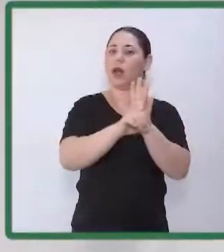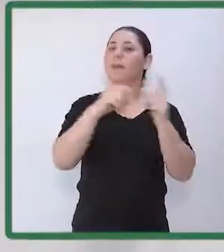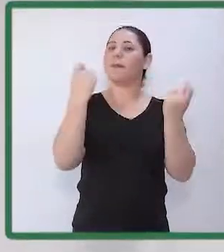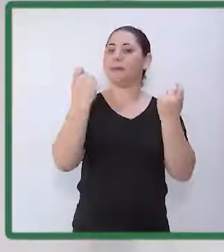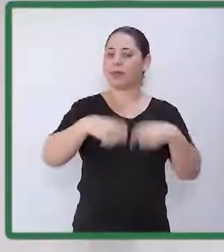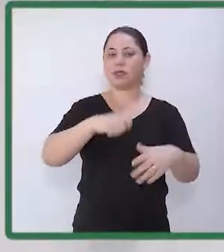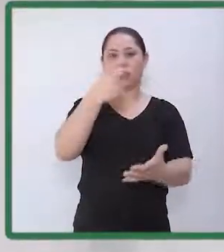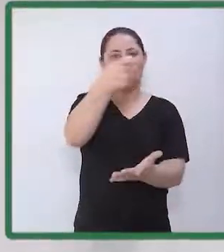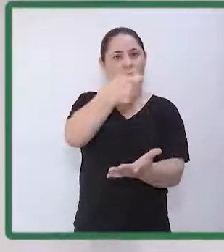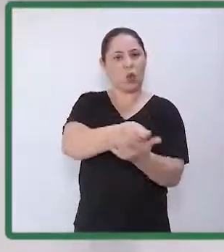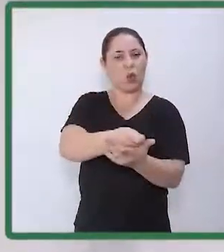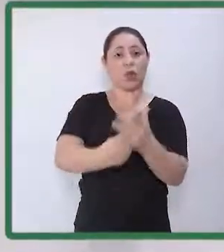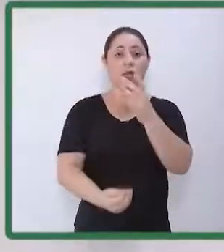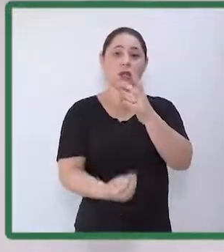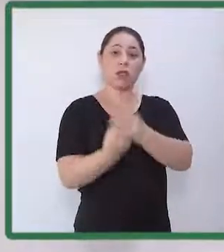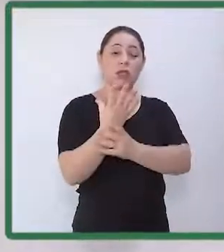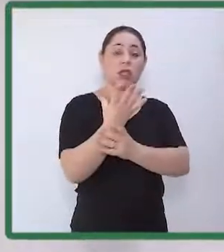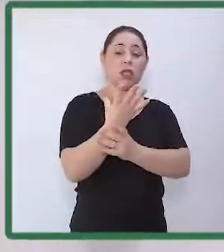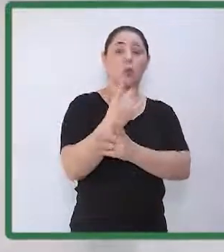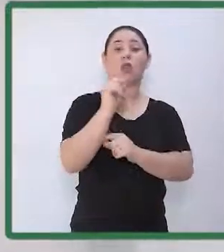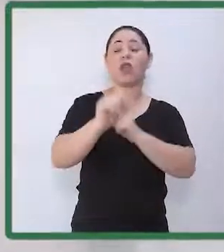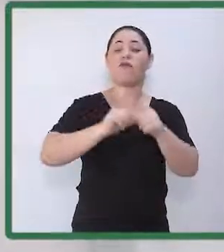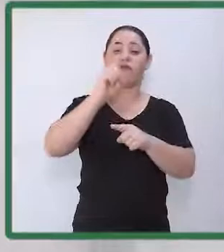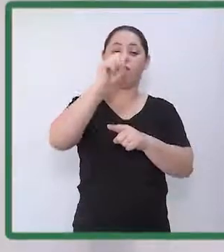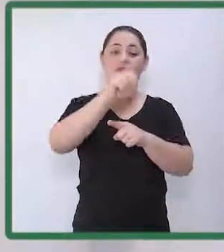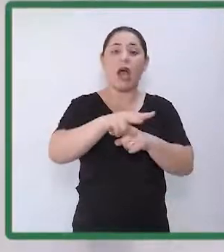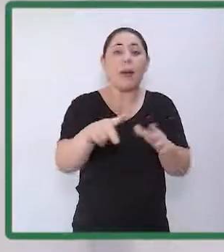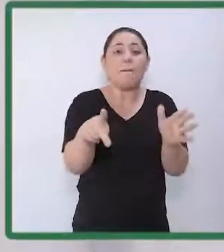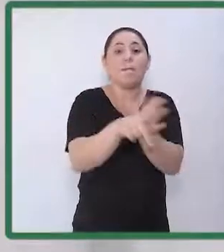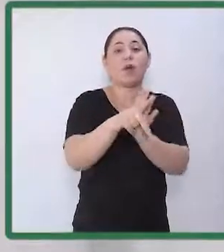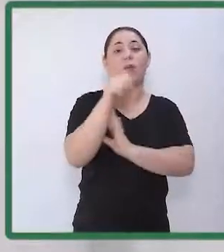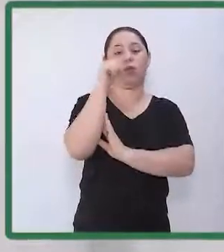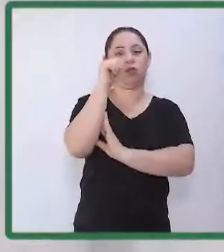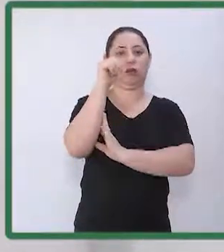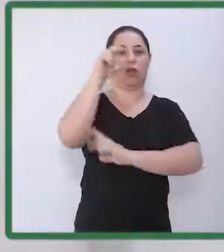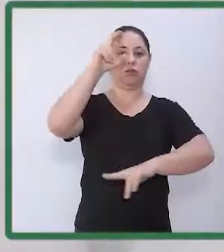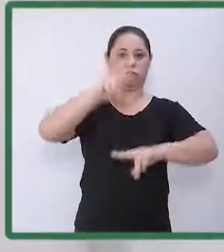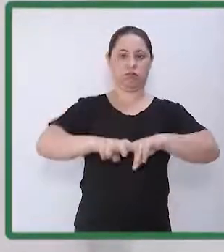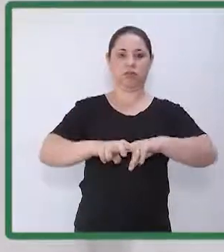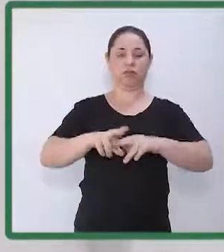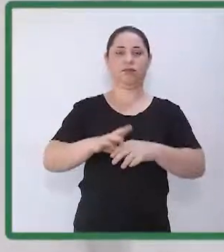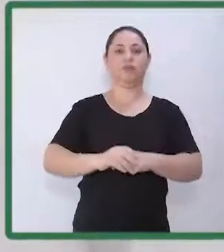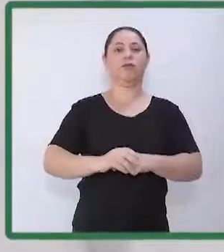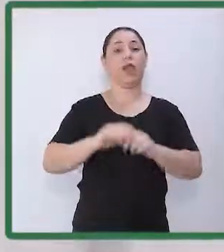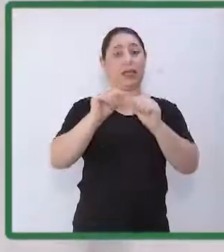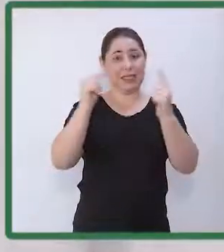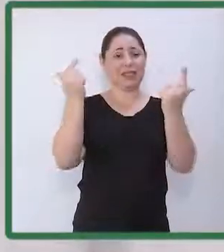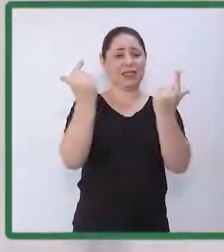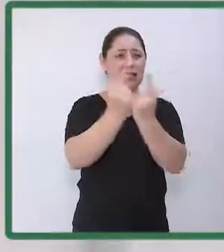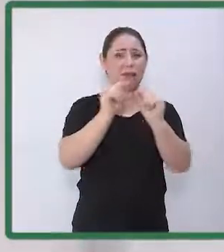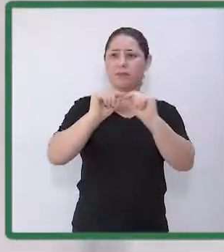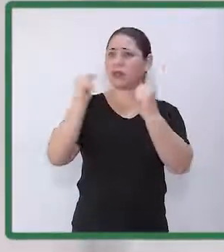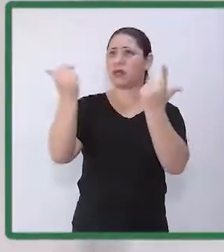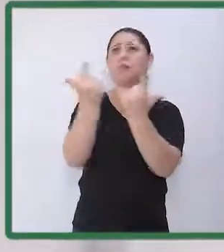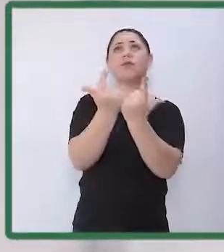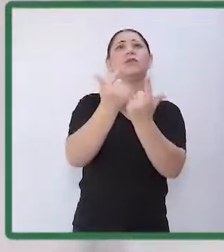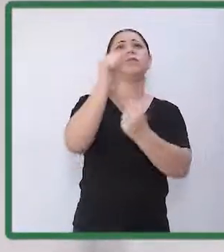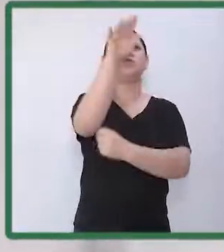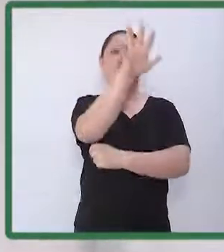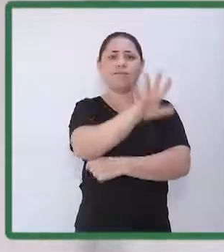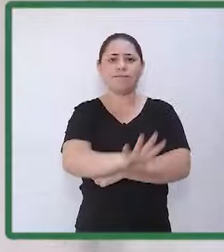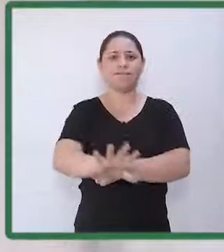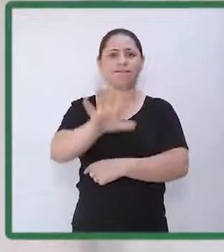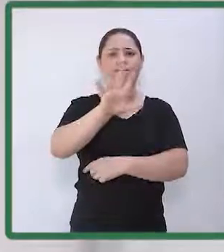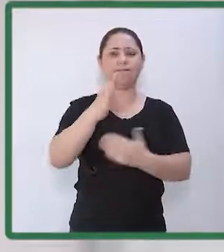uma lei que realmente crie a obrigatoriedade de vagas nos assentos das casas